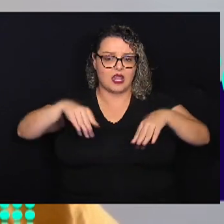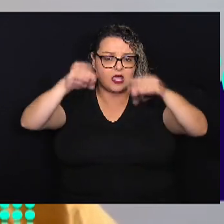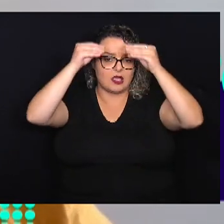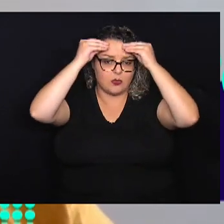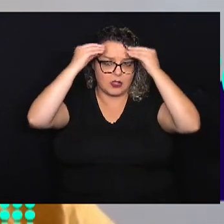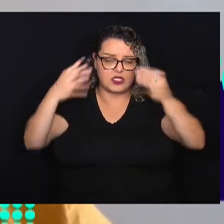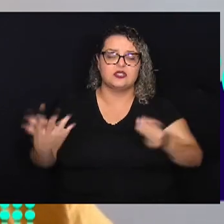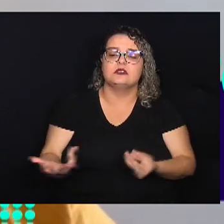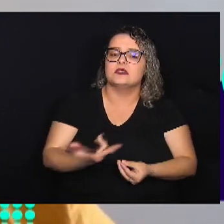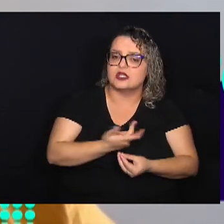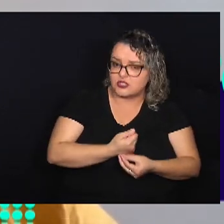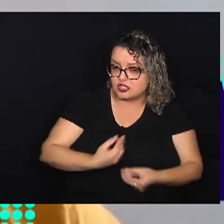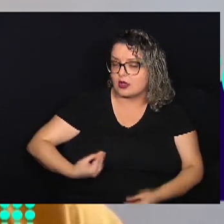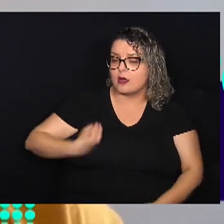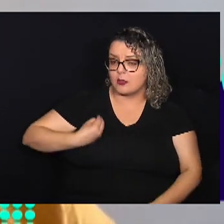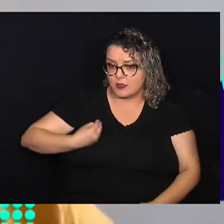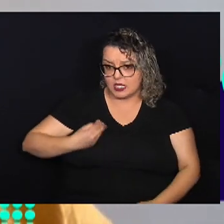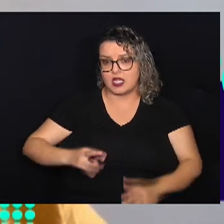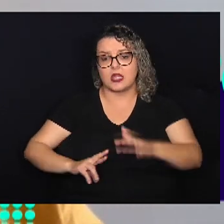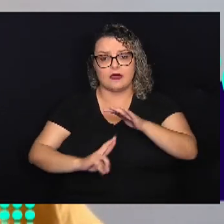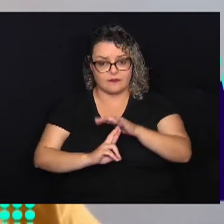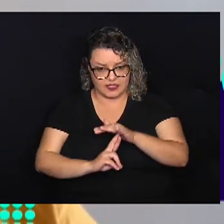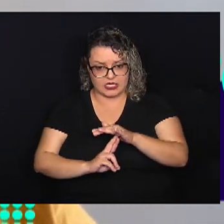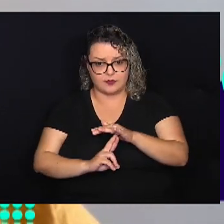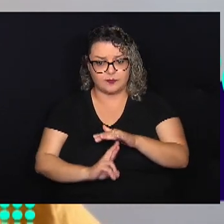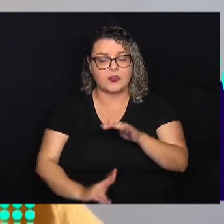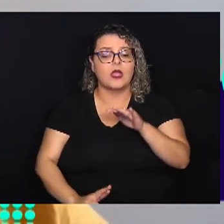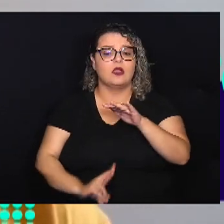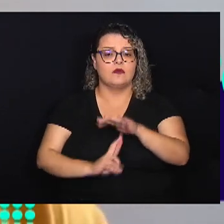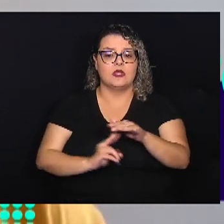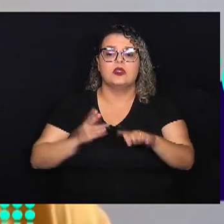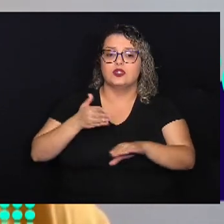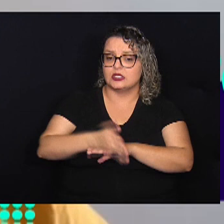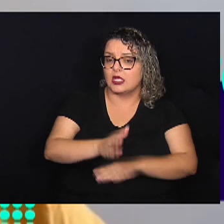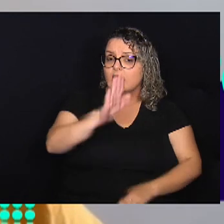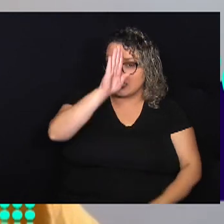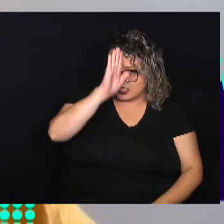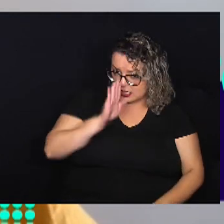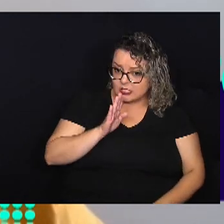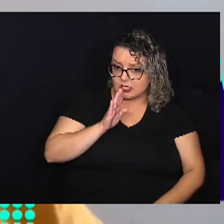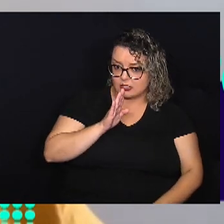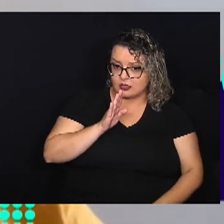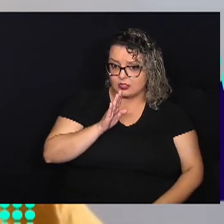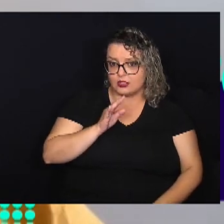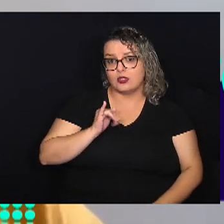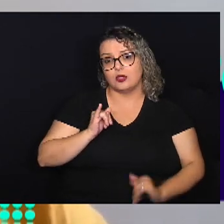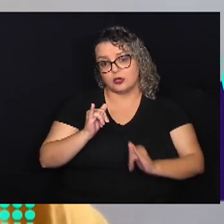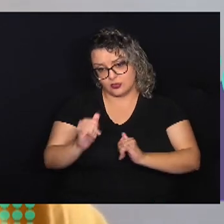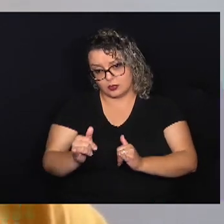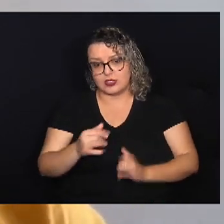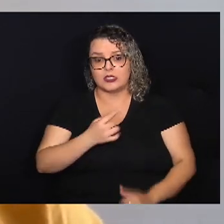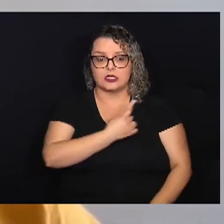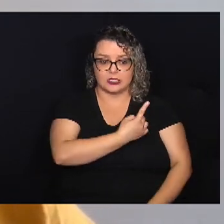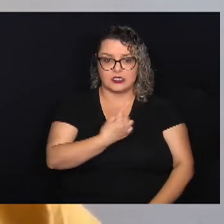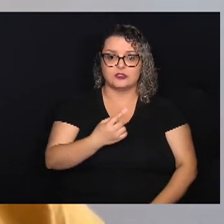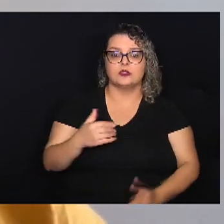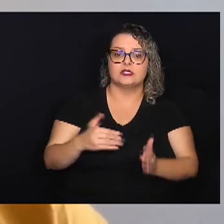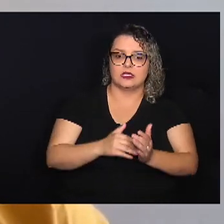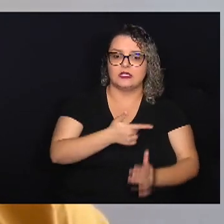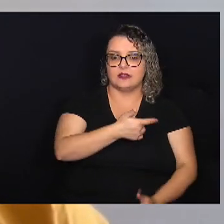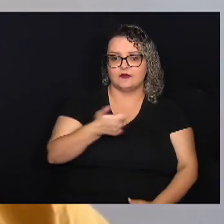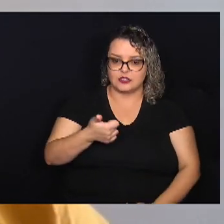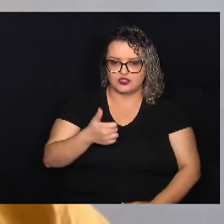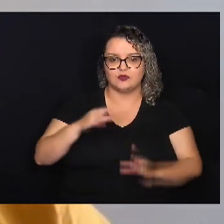estarão presentes na feira. A feira tem entrada gratuita e, como eu disse, é das 11 às 21 horas. Eu